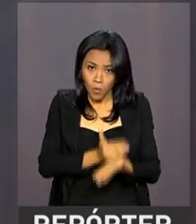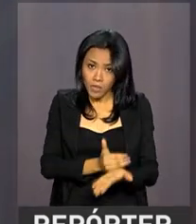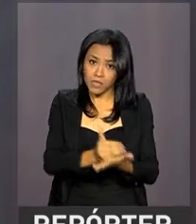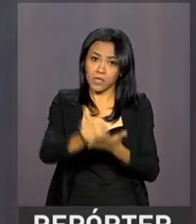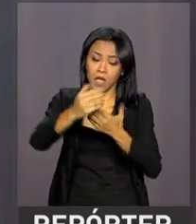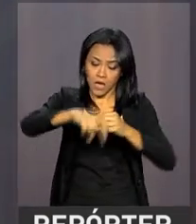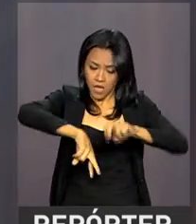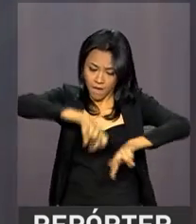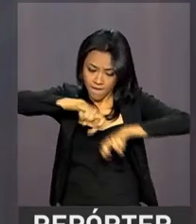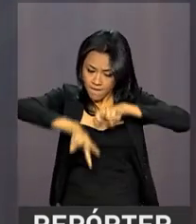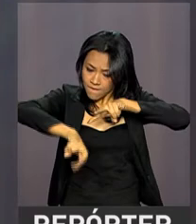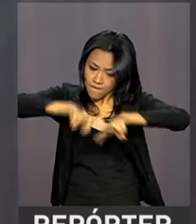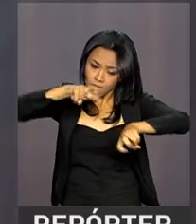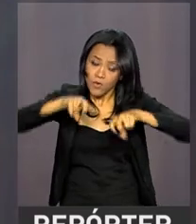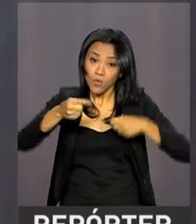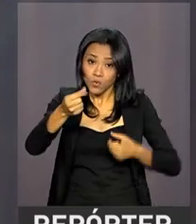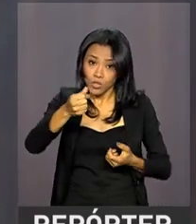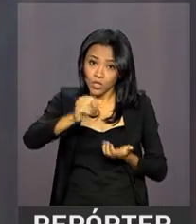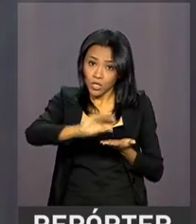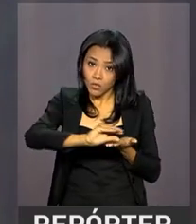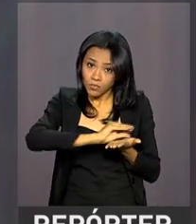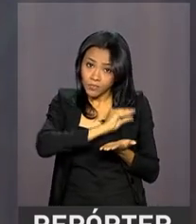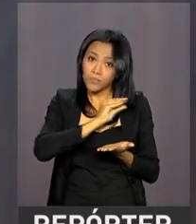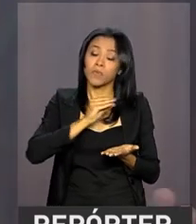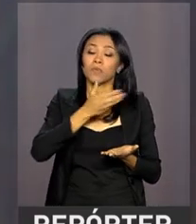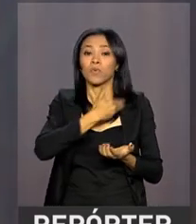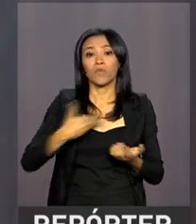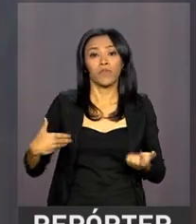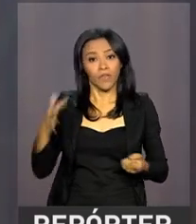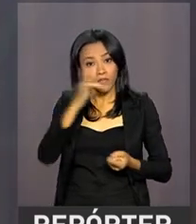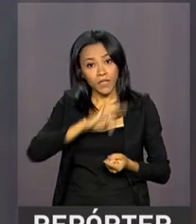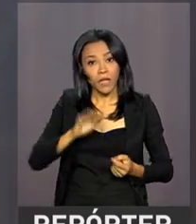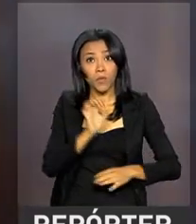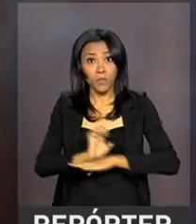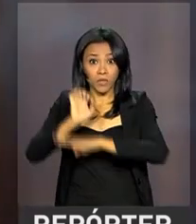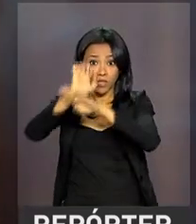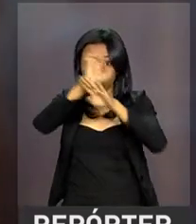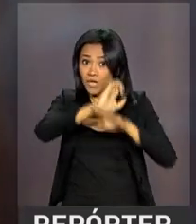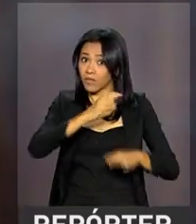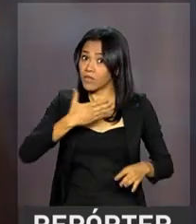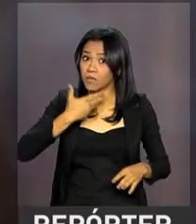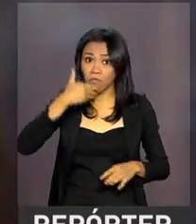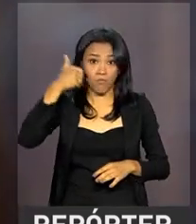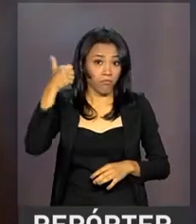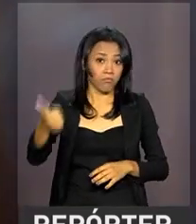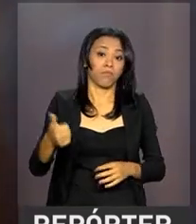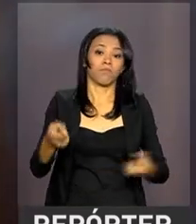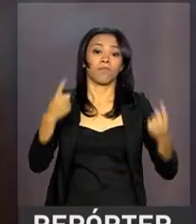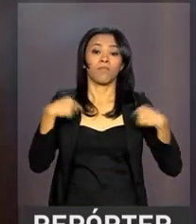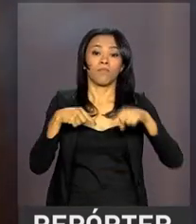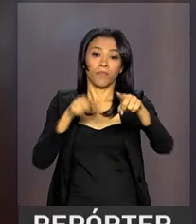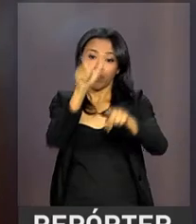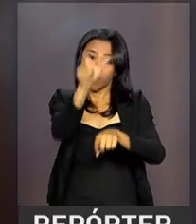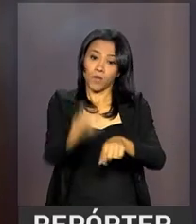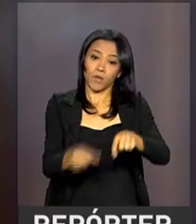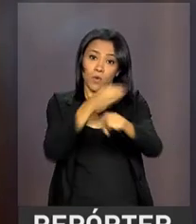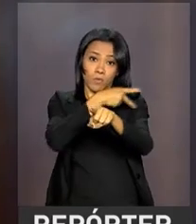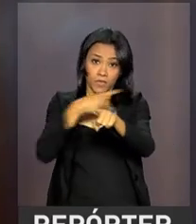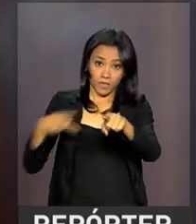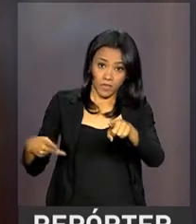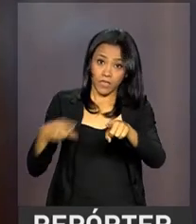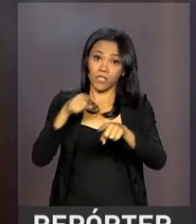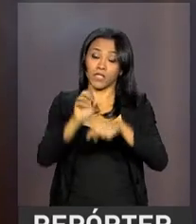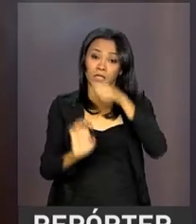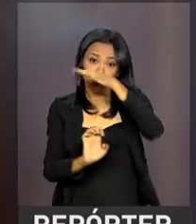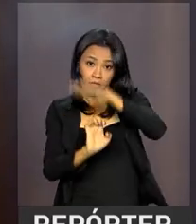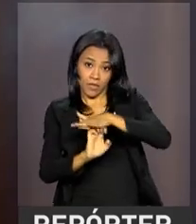a arrecadação para a União, estados e municípios vai ser muito superior à prevista. O presidente da Petrobras justificou os lances